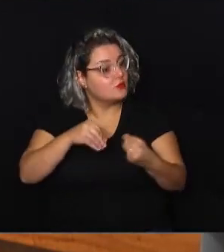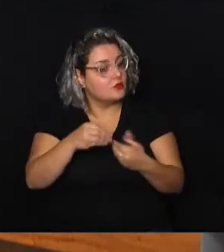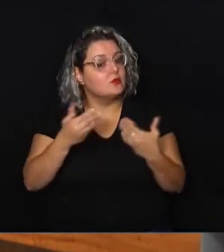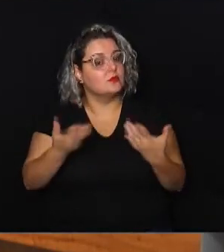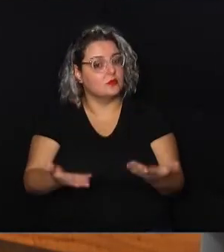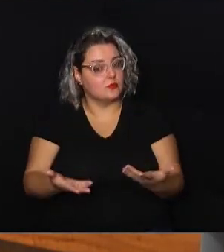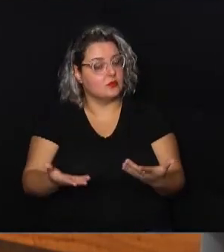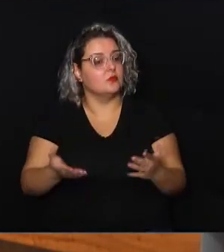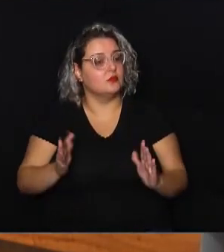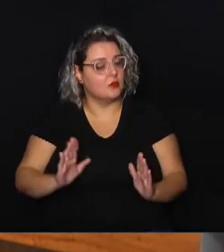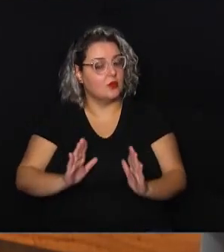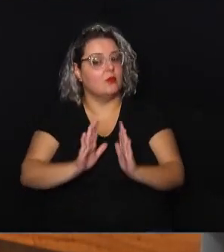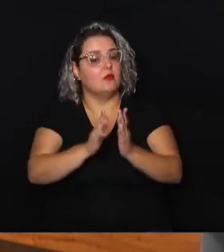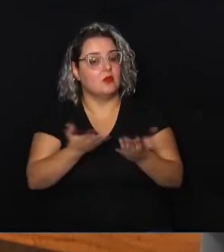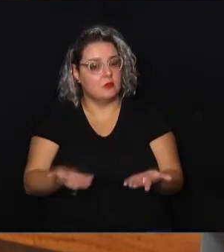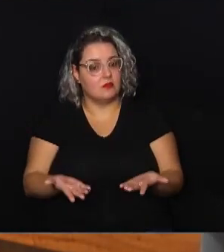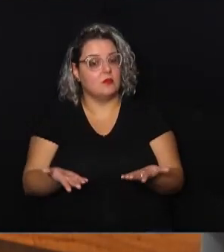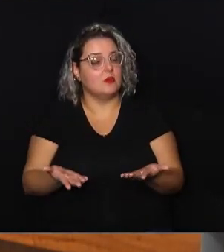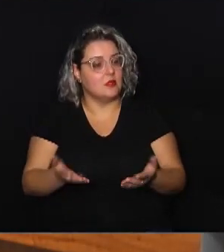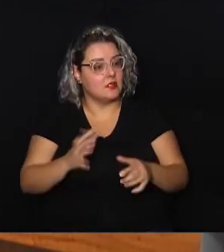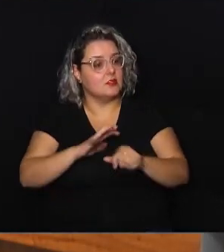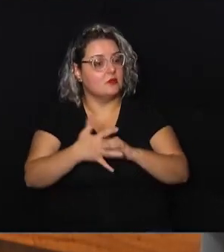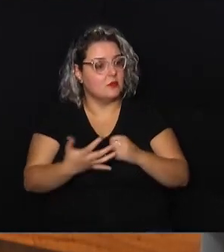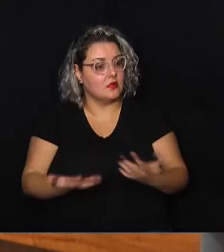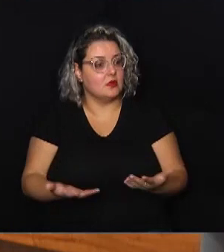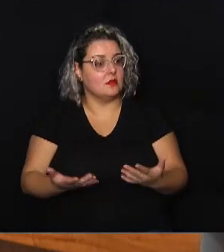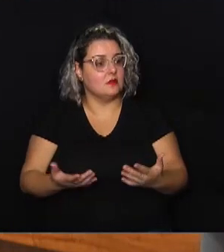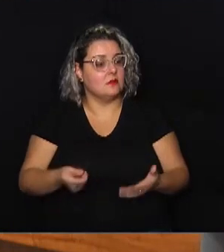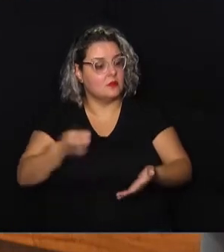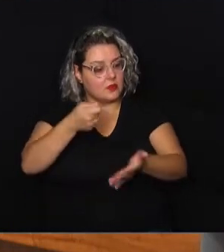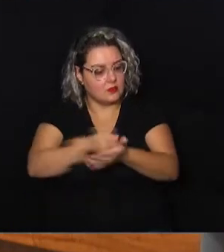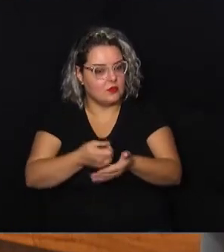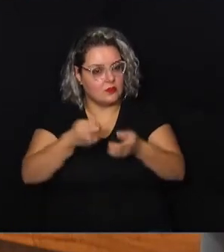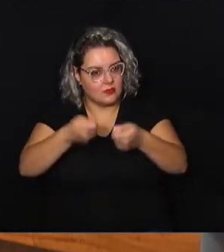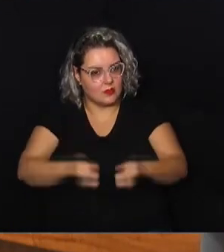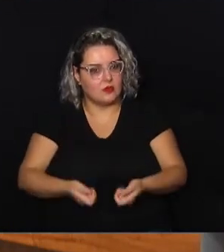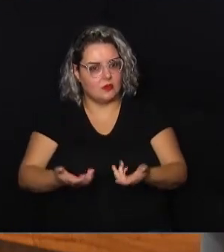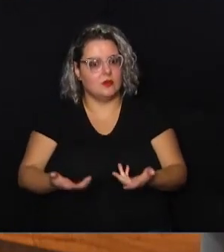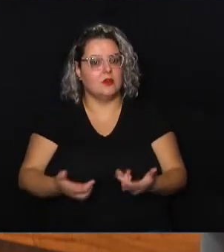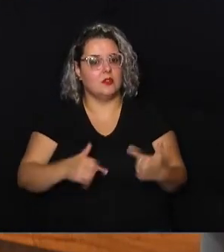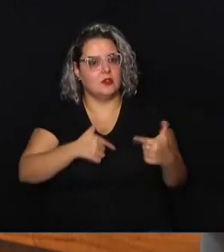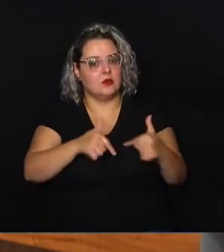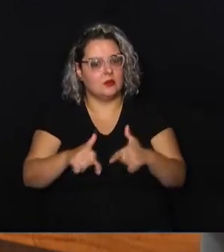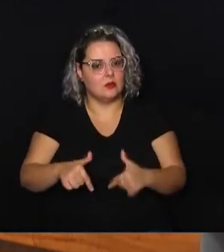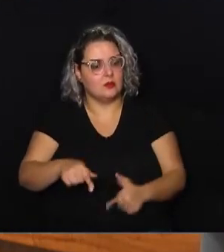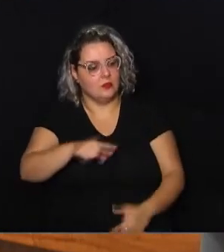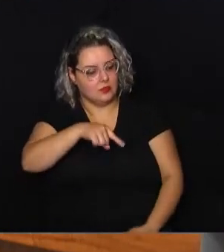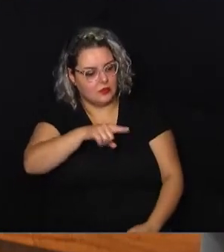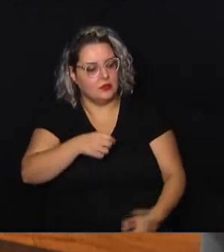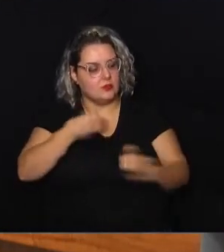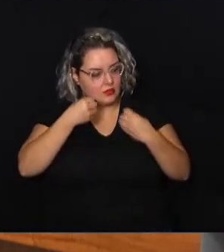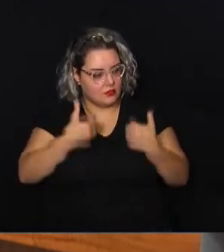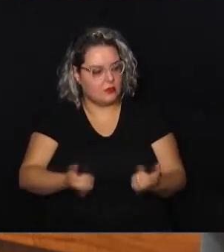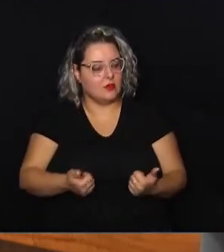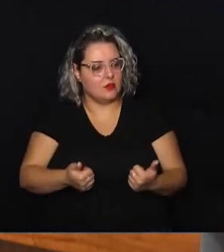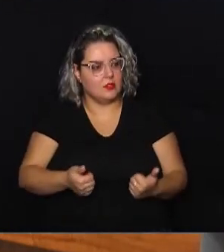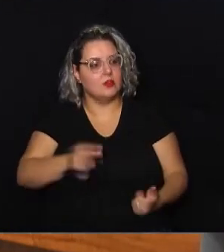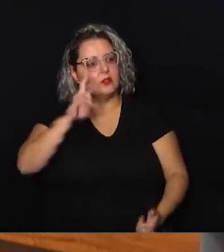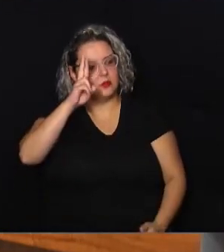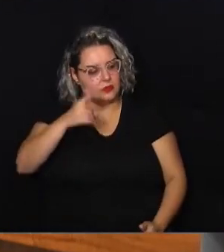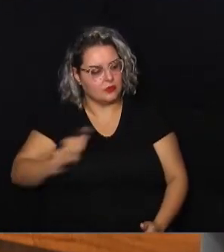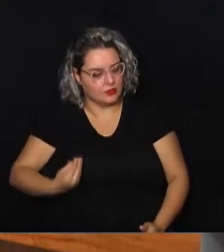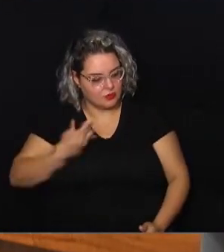no enfrentamento dessa pandemia, e a materialização de que o trabalho deles foi bem executado é que Vossa Excelência está